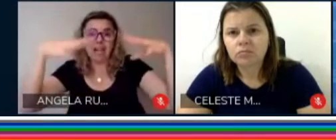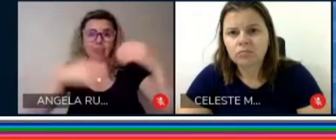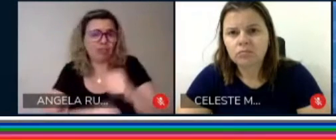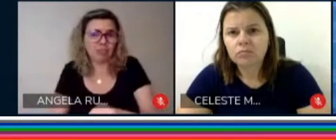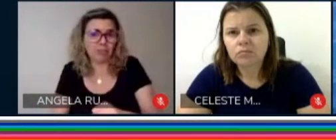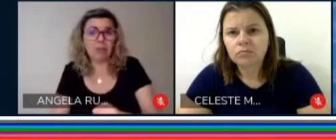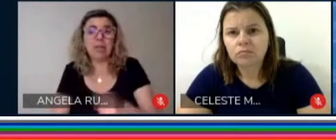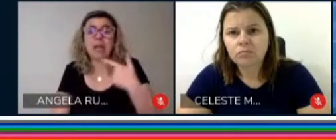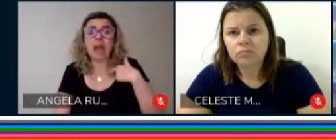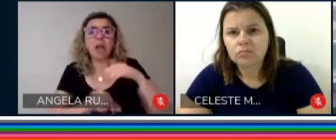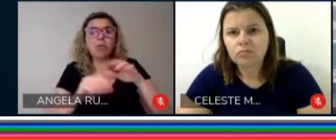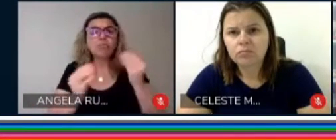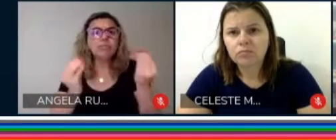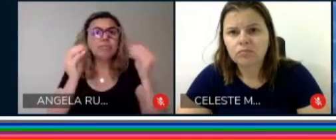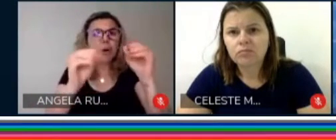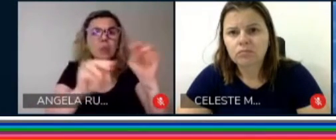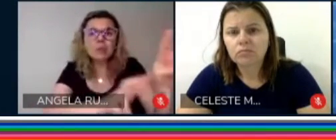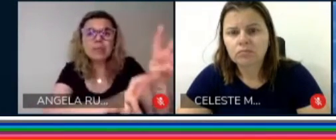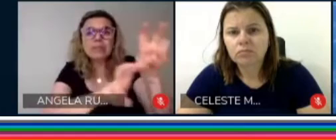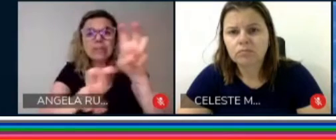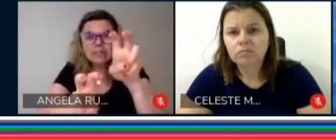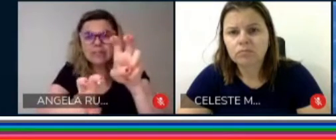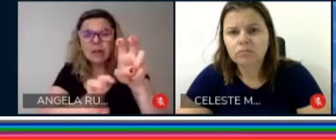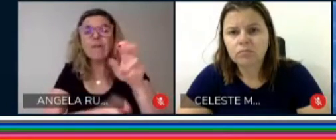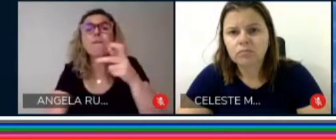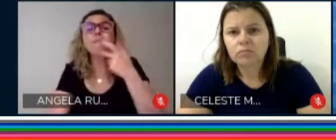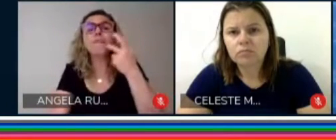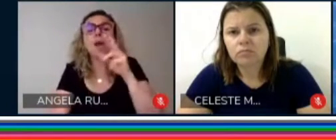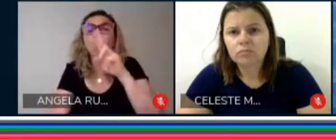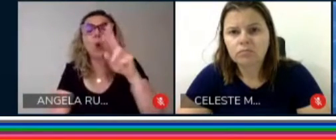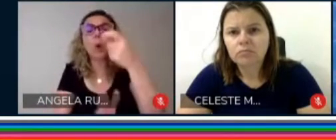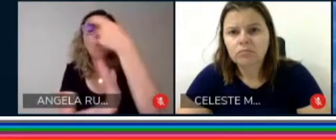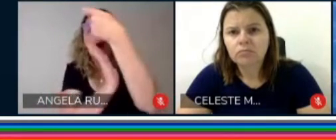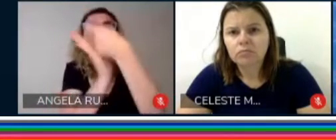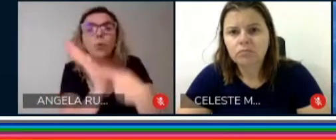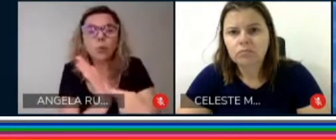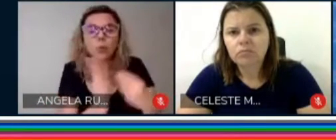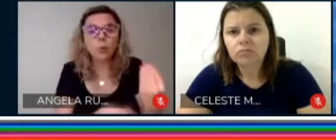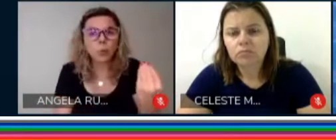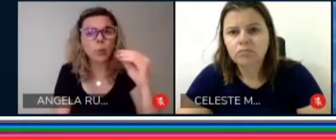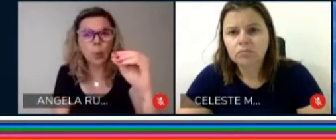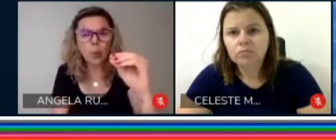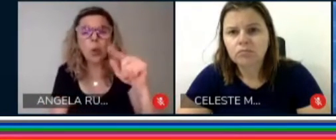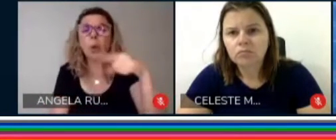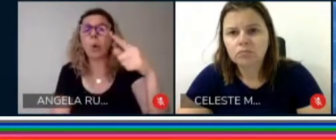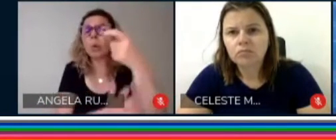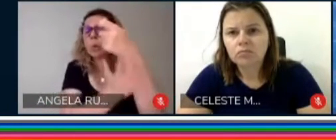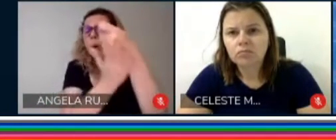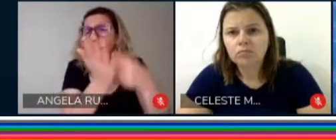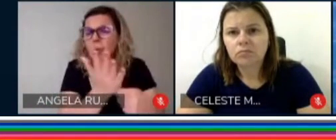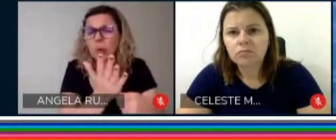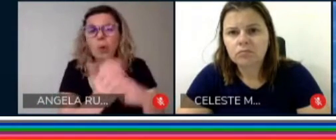é aqui, eu digo que é deste e outros autores de